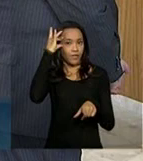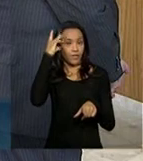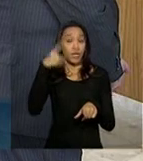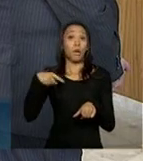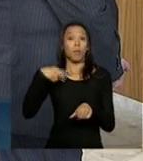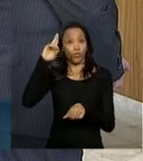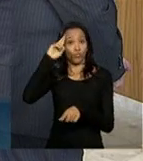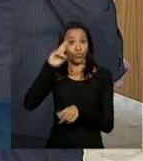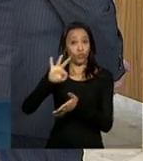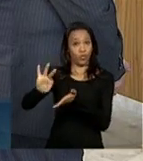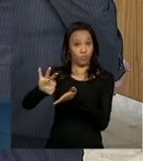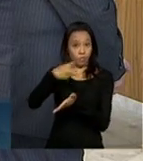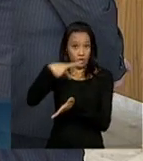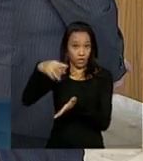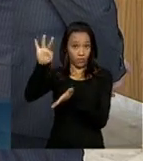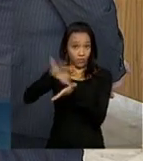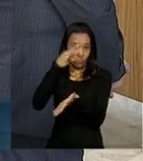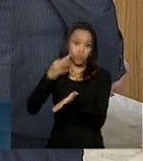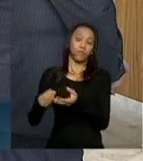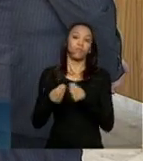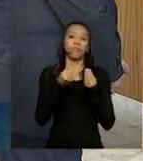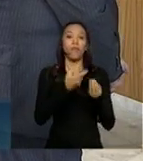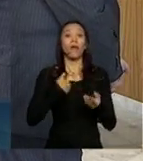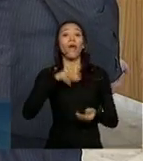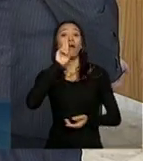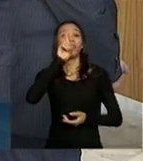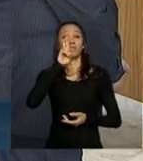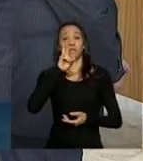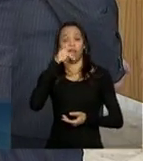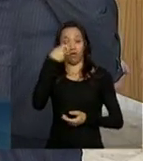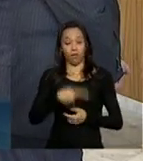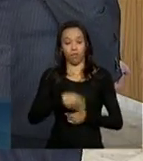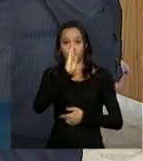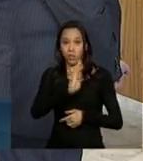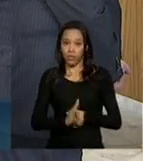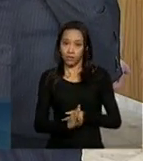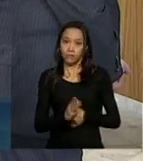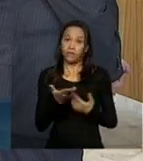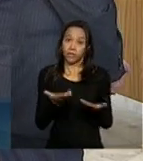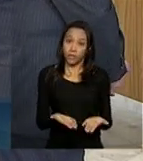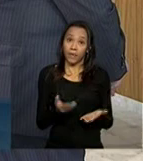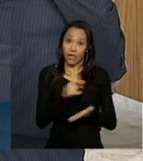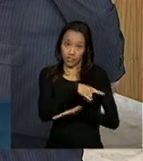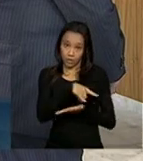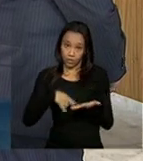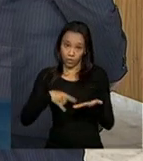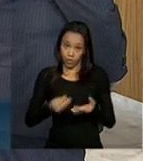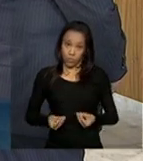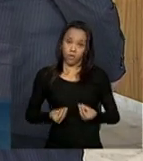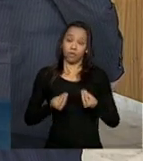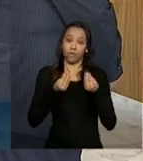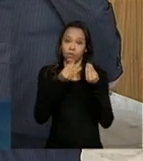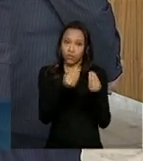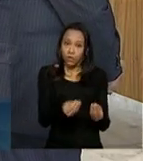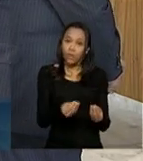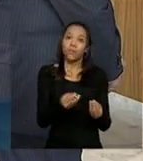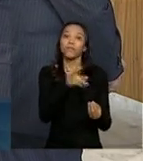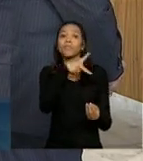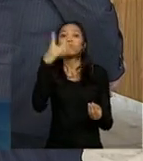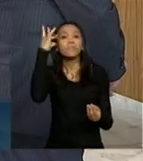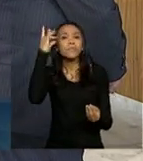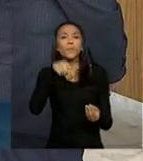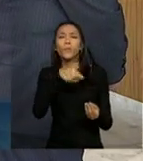país, indicando quem será seu representante aqui no Brasil. Na prática, a entrega das cartas credenciais marca